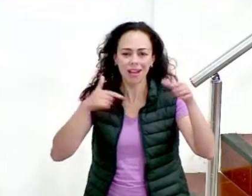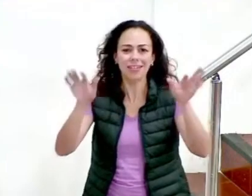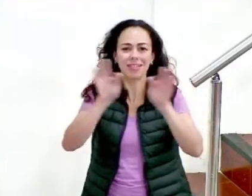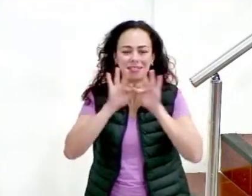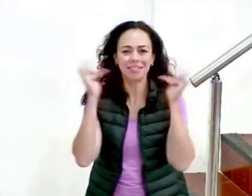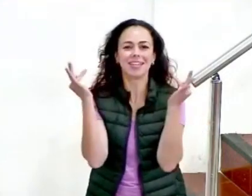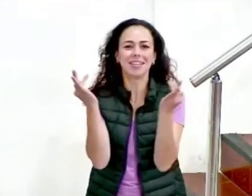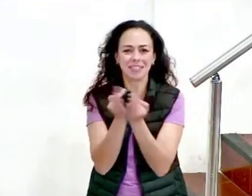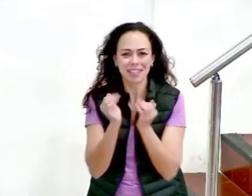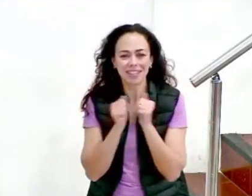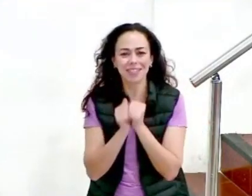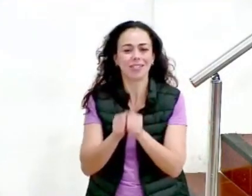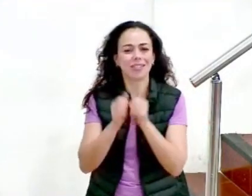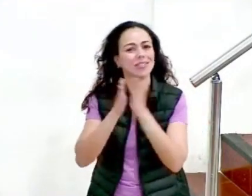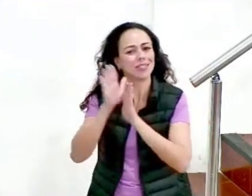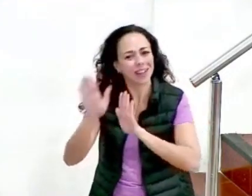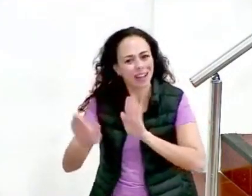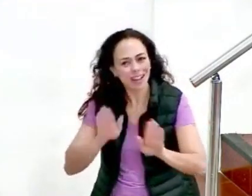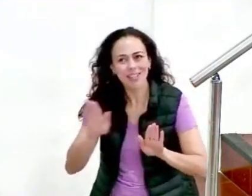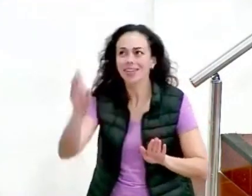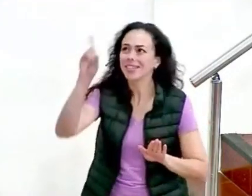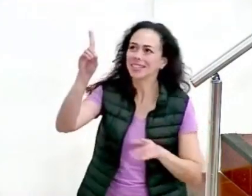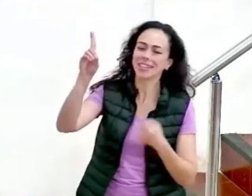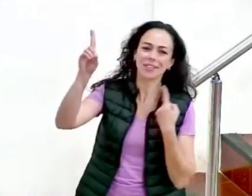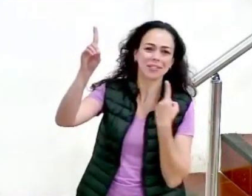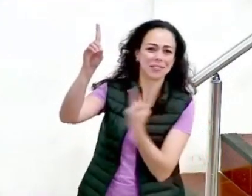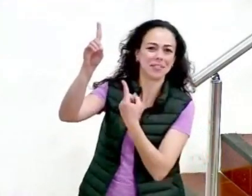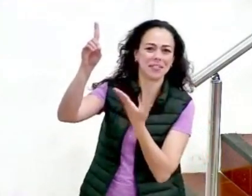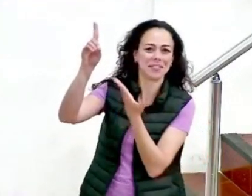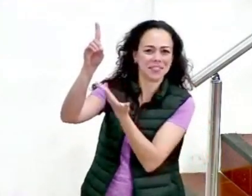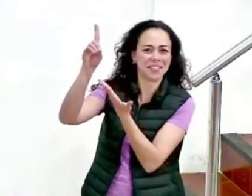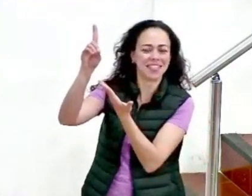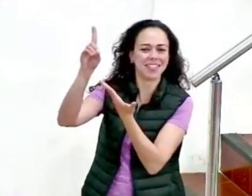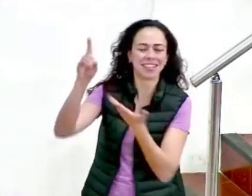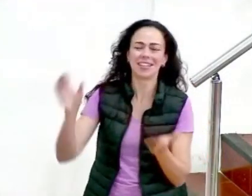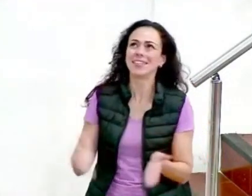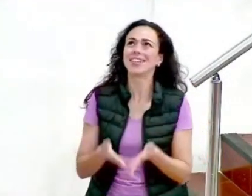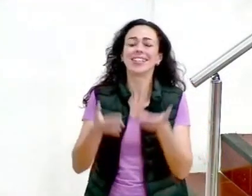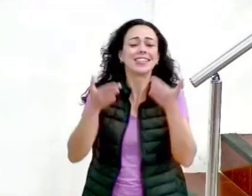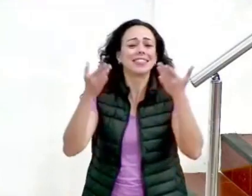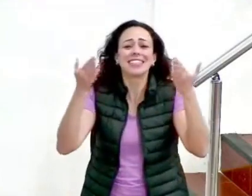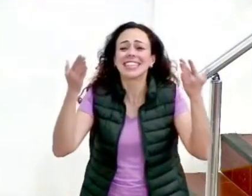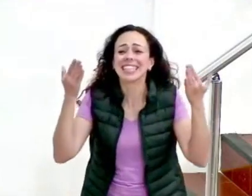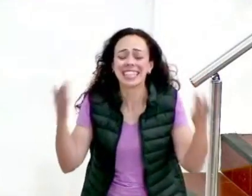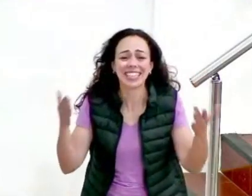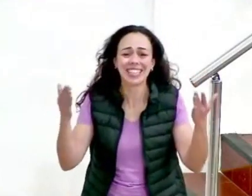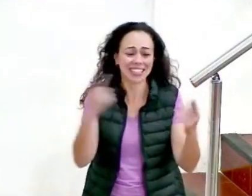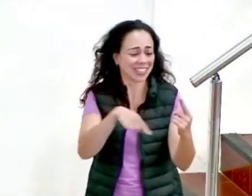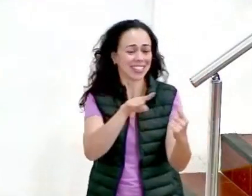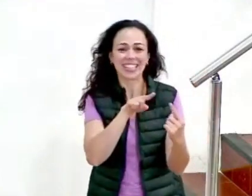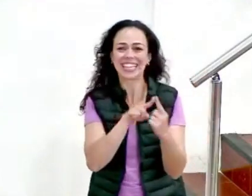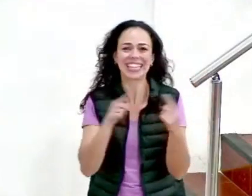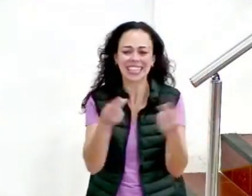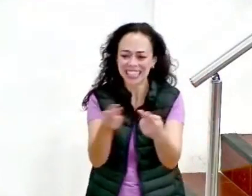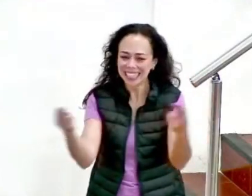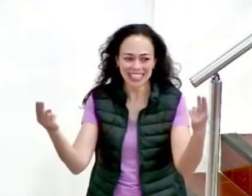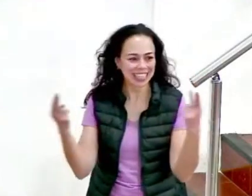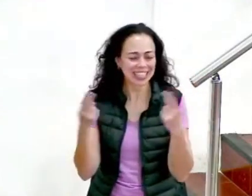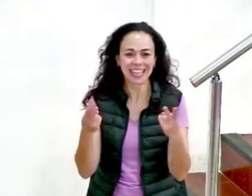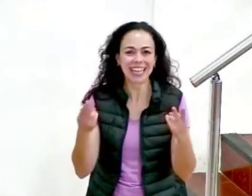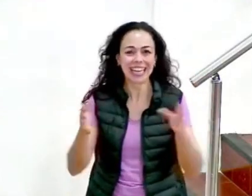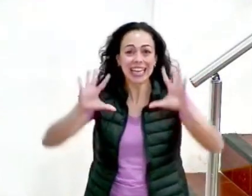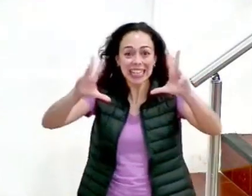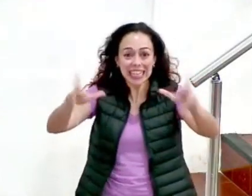nós adoramos o mesmo Deus, nós vivemos no mesmo padrão de santidade, diante do mesmo propósito, e as pessoas vão